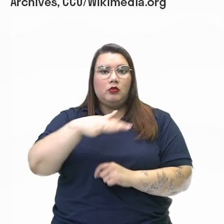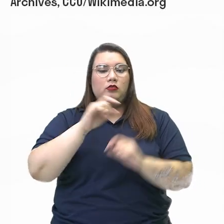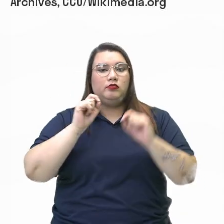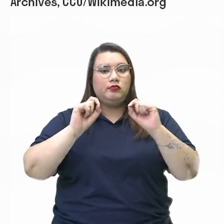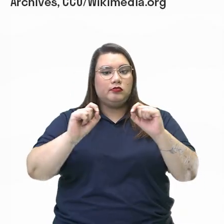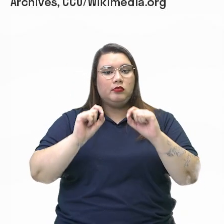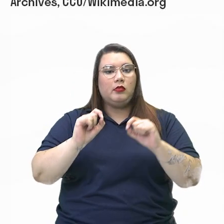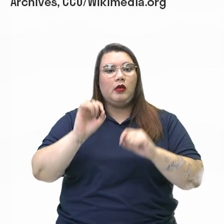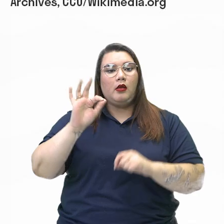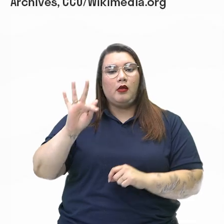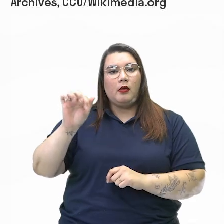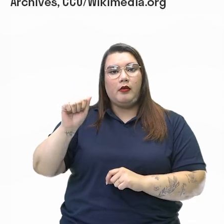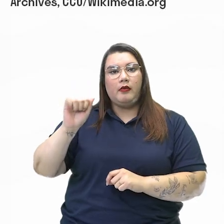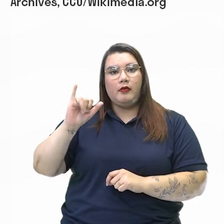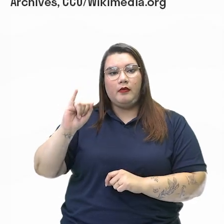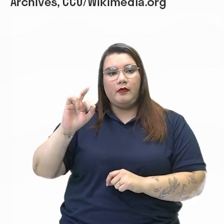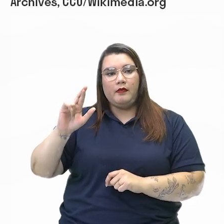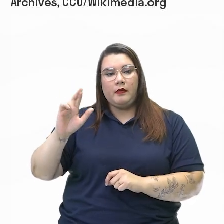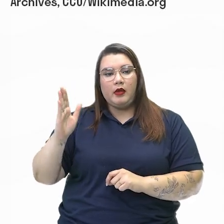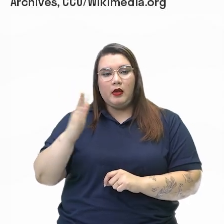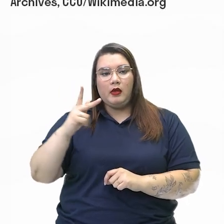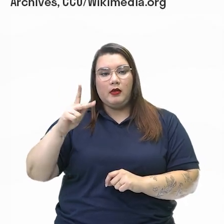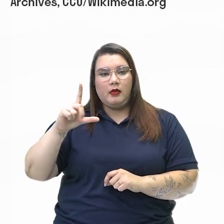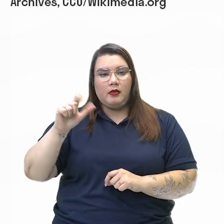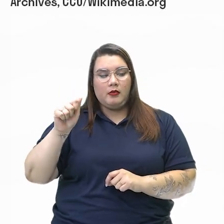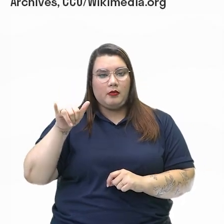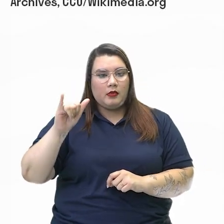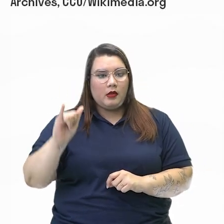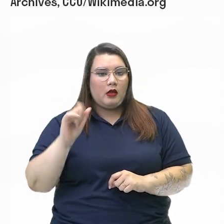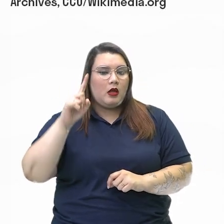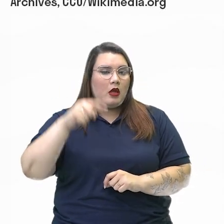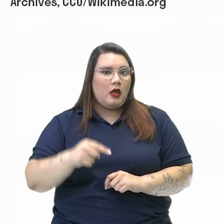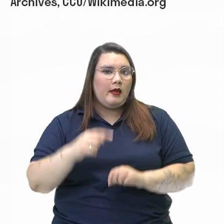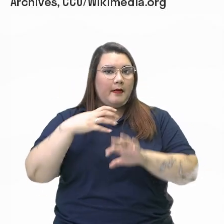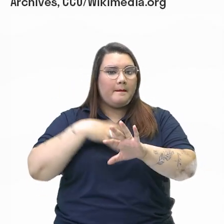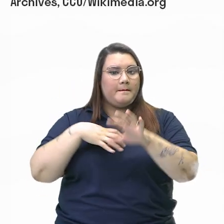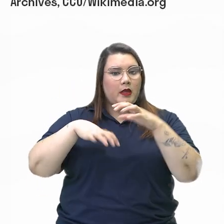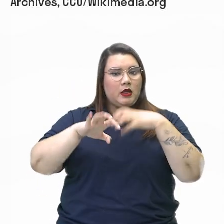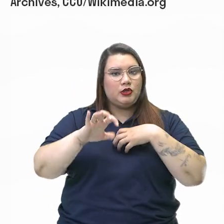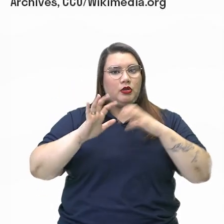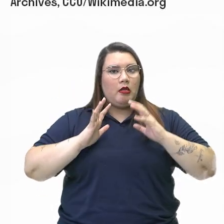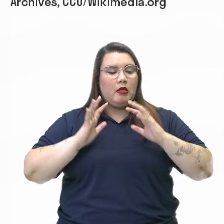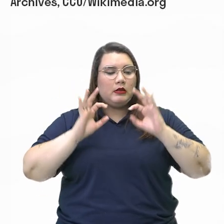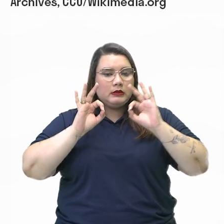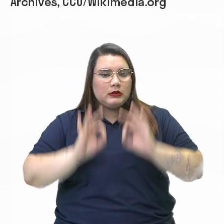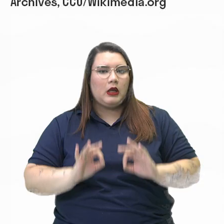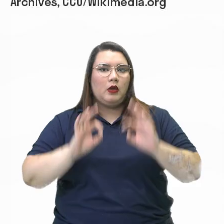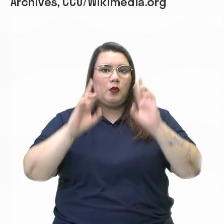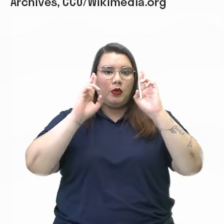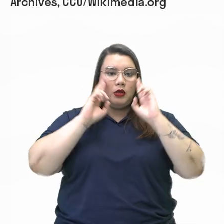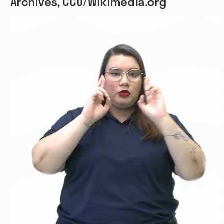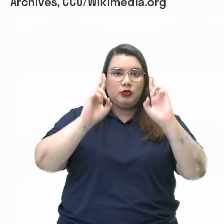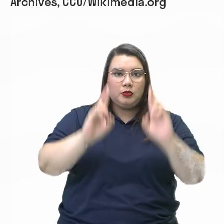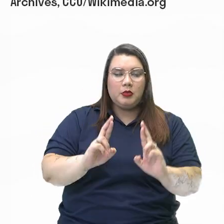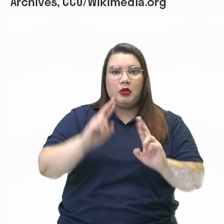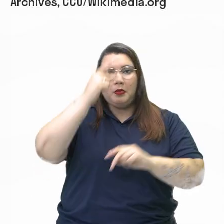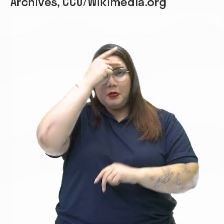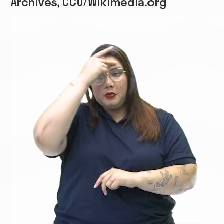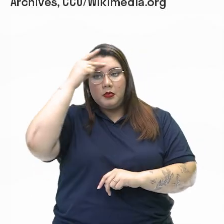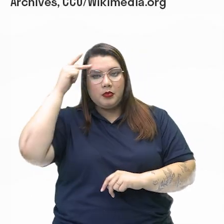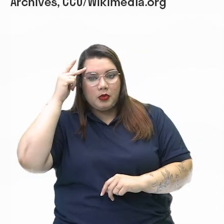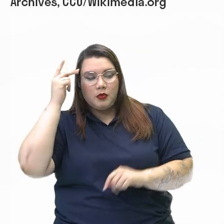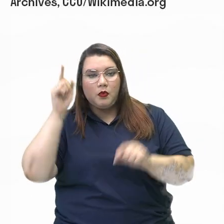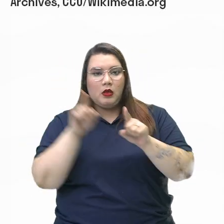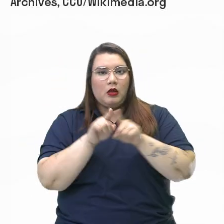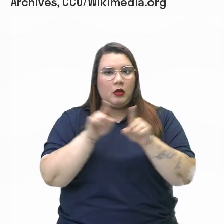play, que na prática significa honestidade na execução da tarefa e respeito pelo adversário.